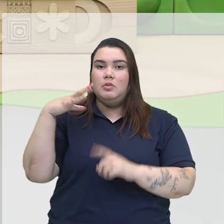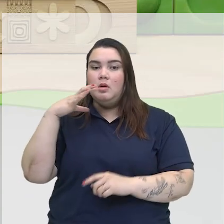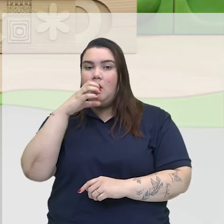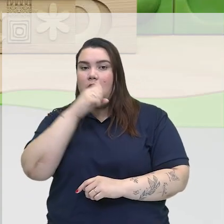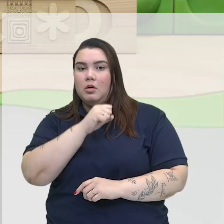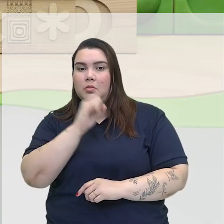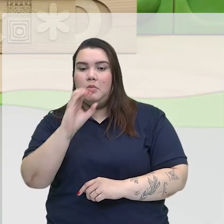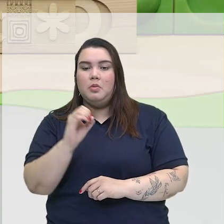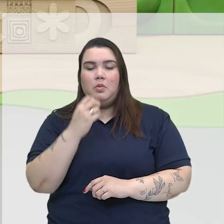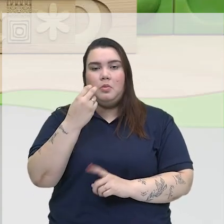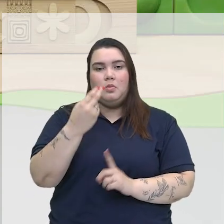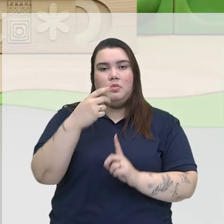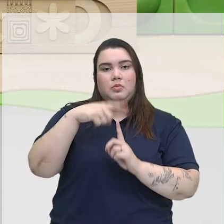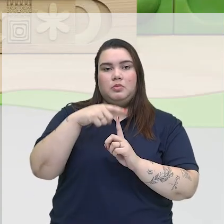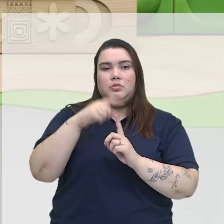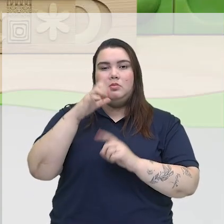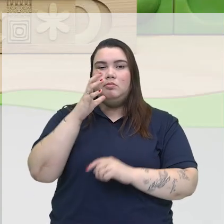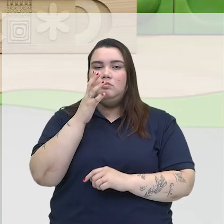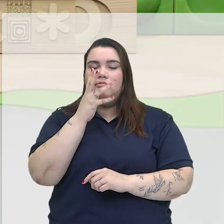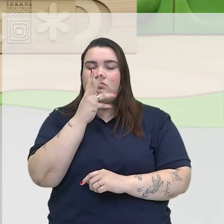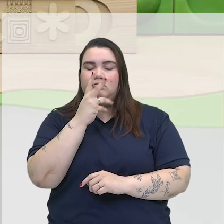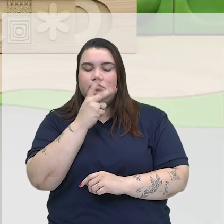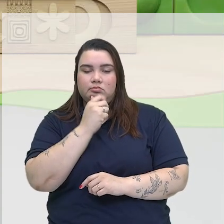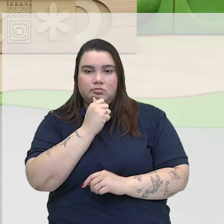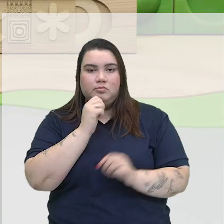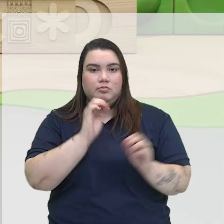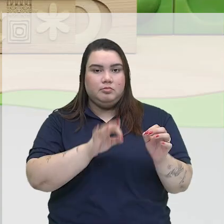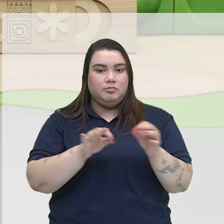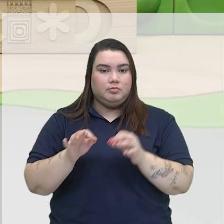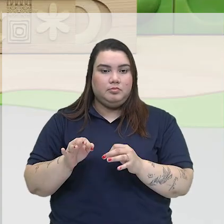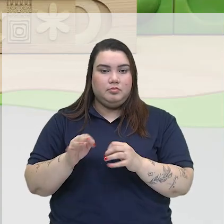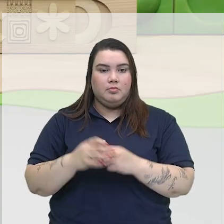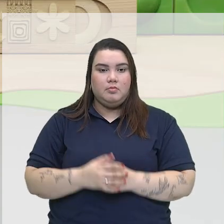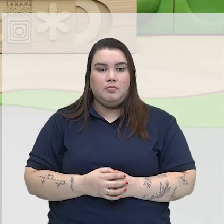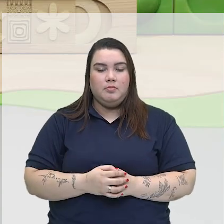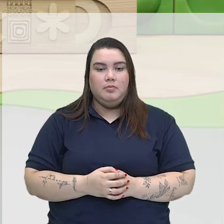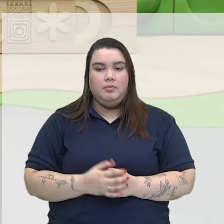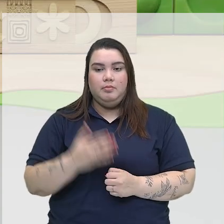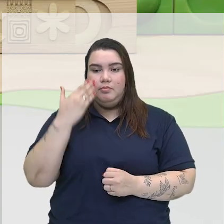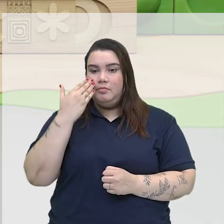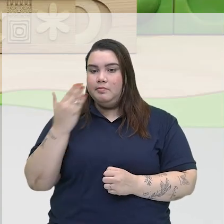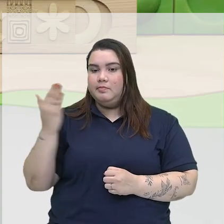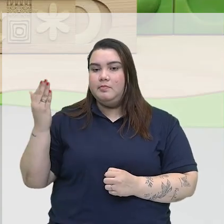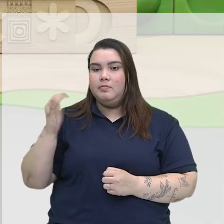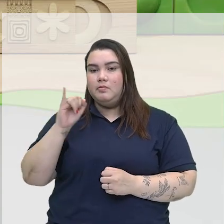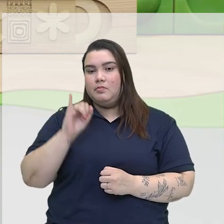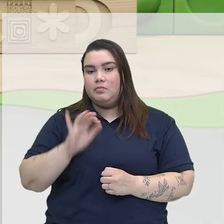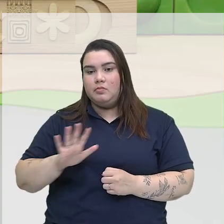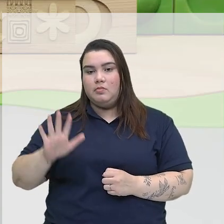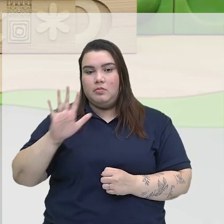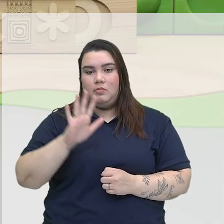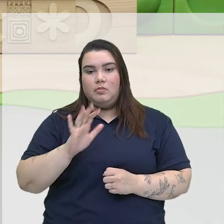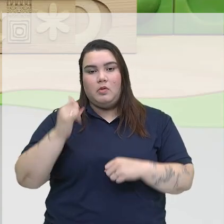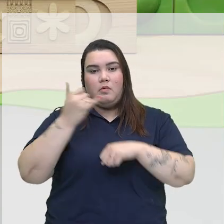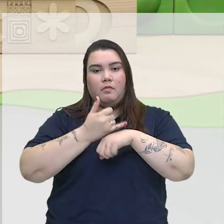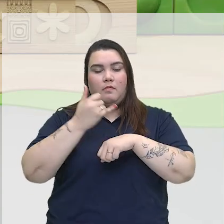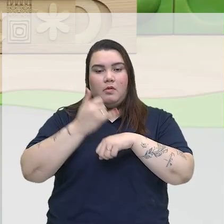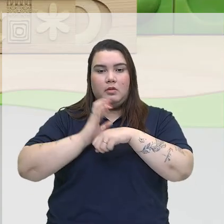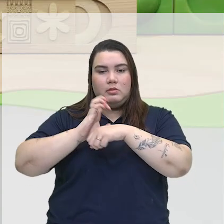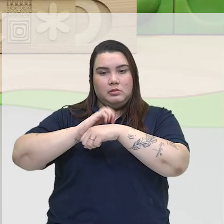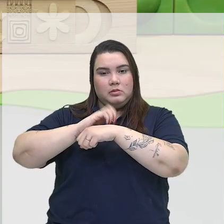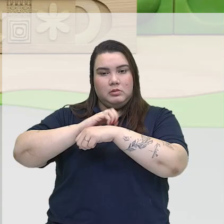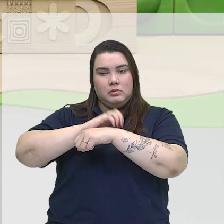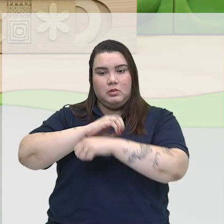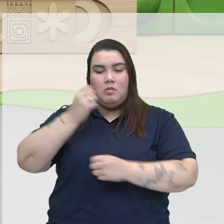maneira rápida ou de maneira lenta. Então, observem aqui na nossa imagem, a ferrugem.